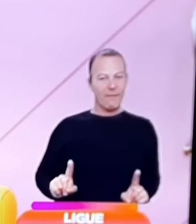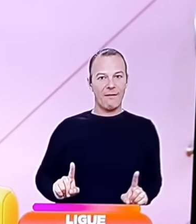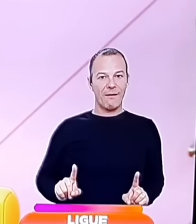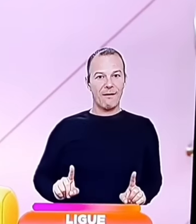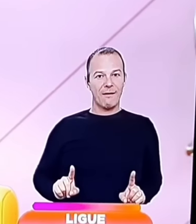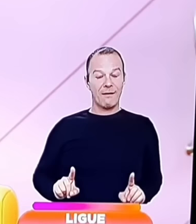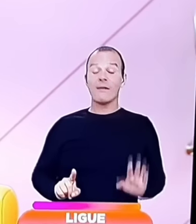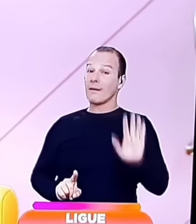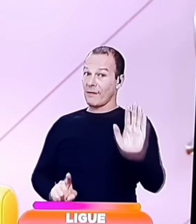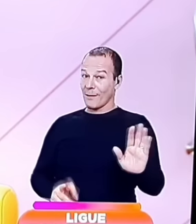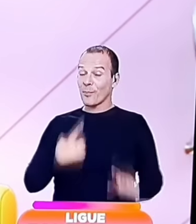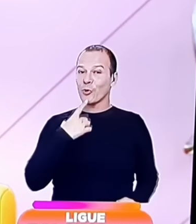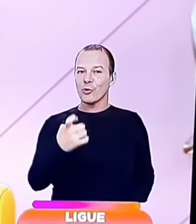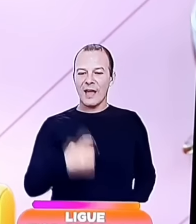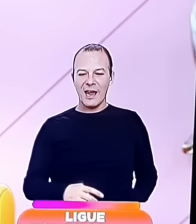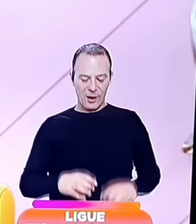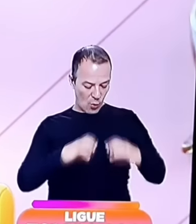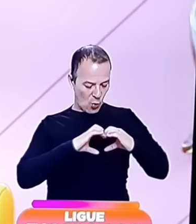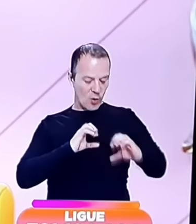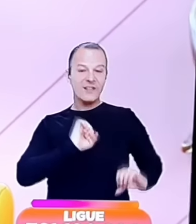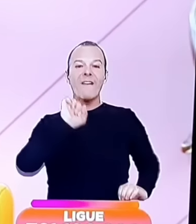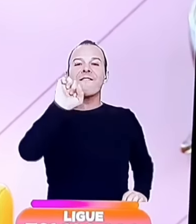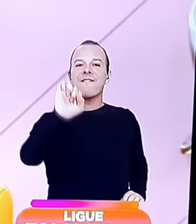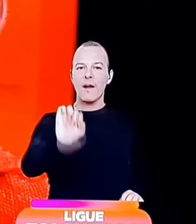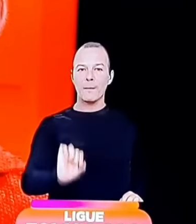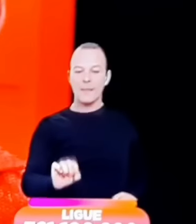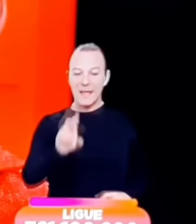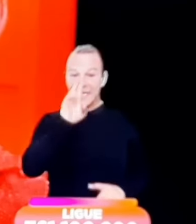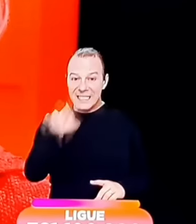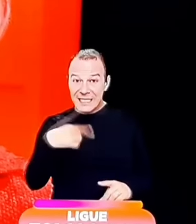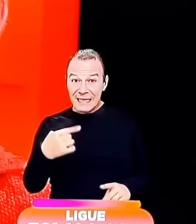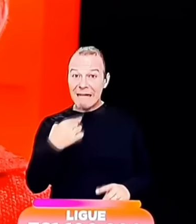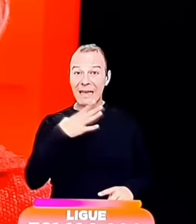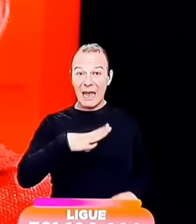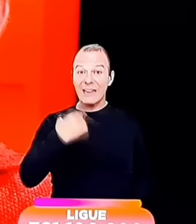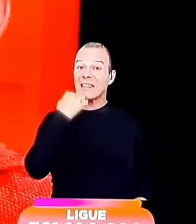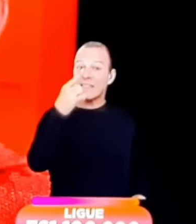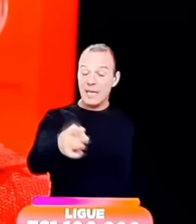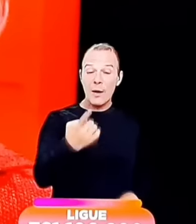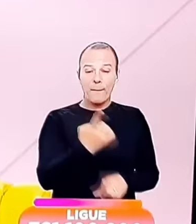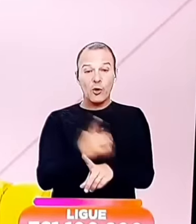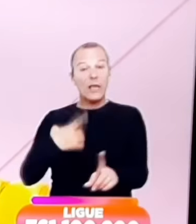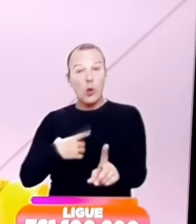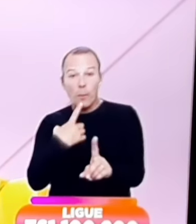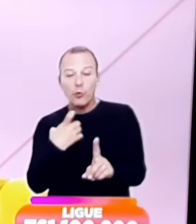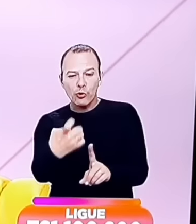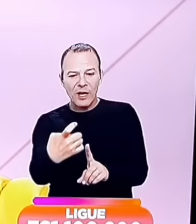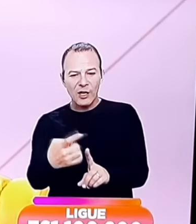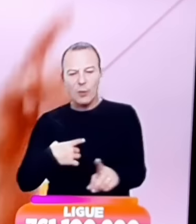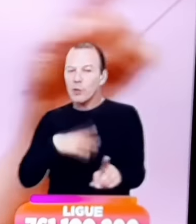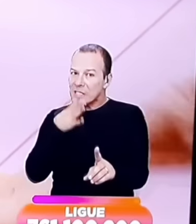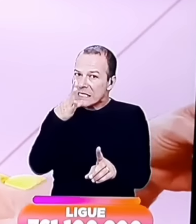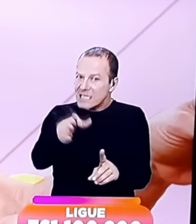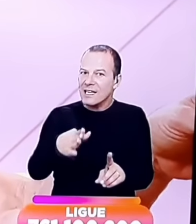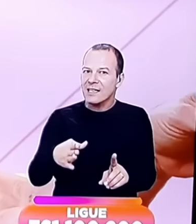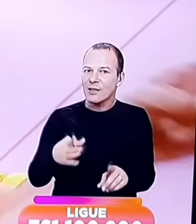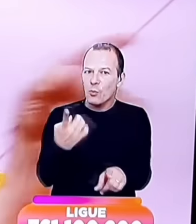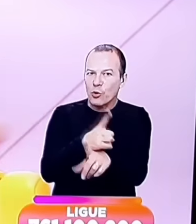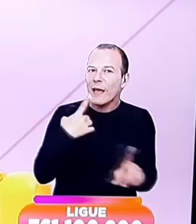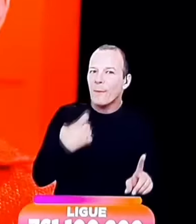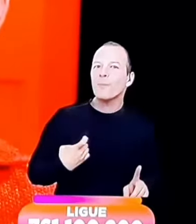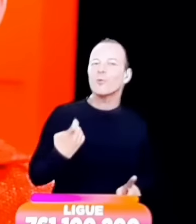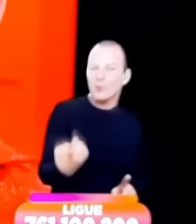lhe fiz foi como está o seu coração. Se o Miguel quiser que eu diga aqui, porque é que eu lhe perguntei como está o seu coração, eu posso dizer, mas nem o Miguel fica